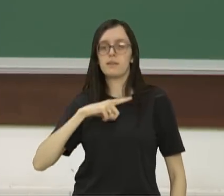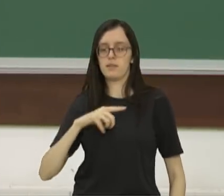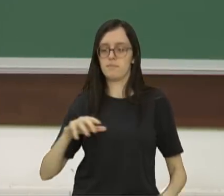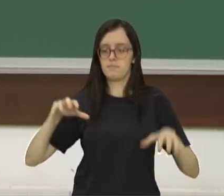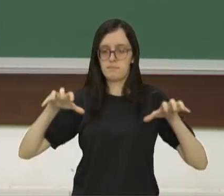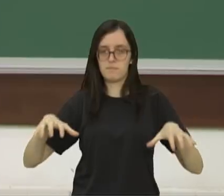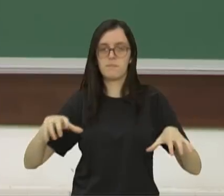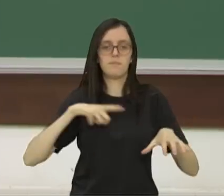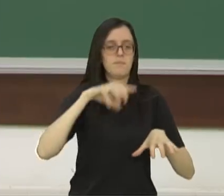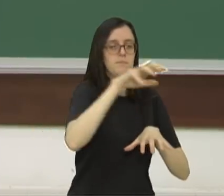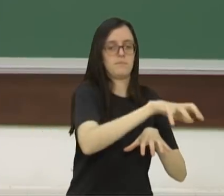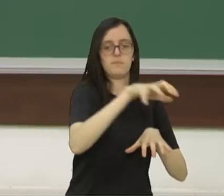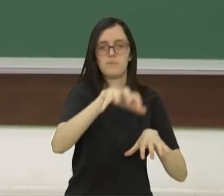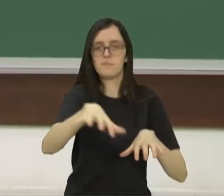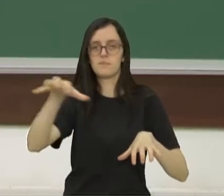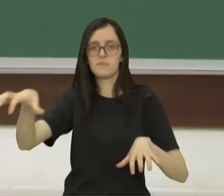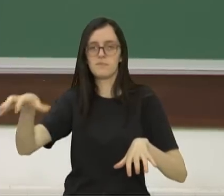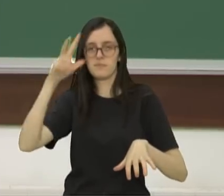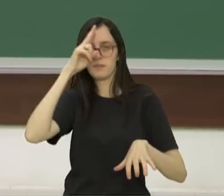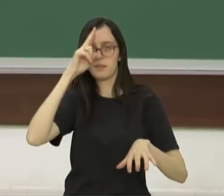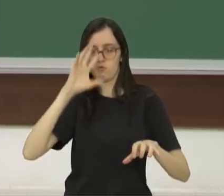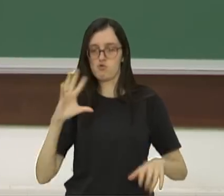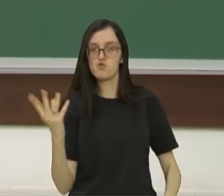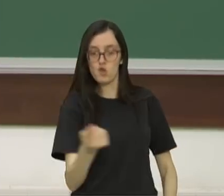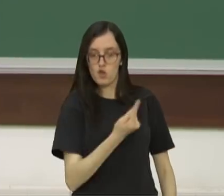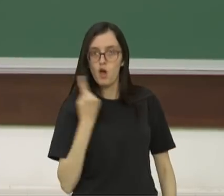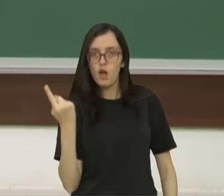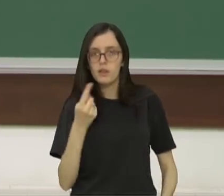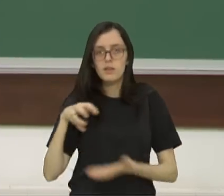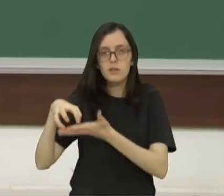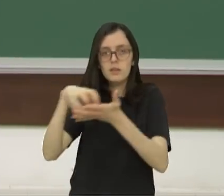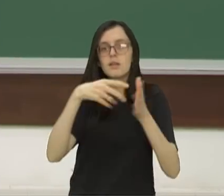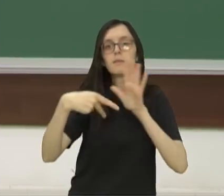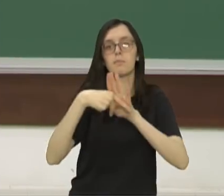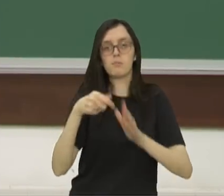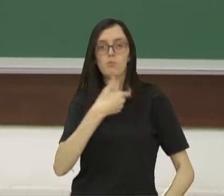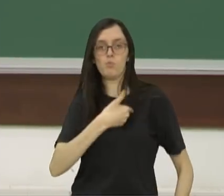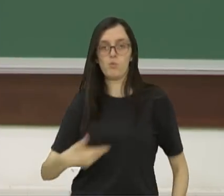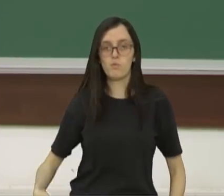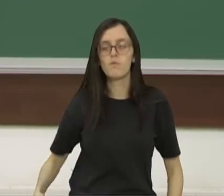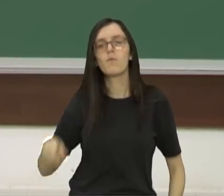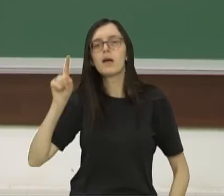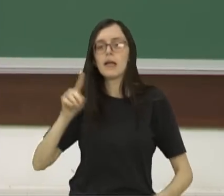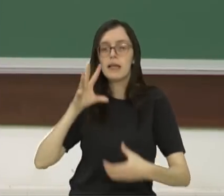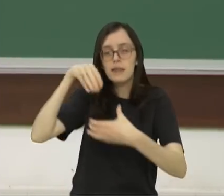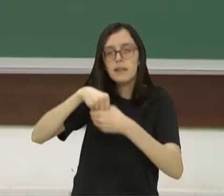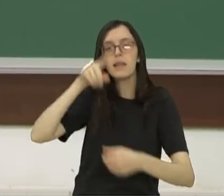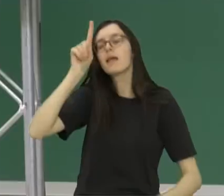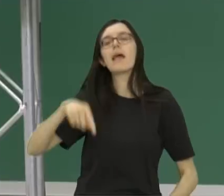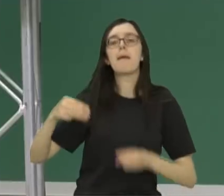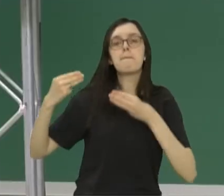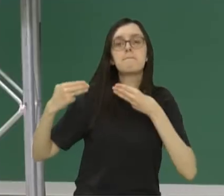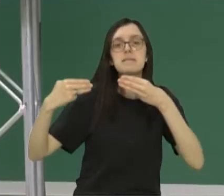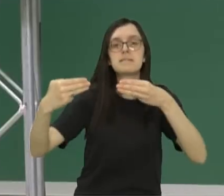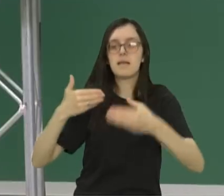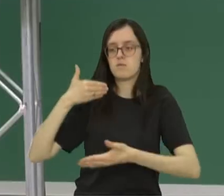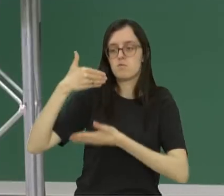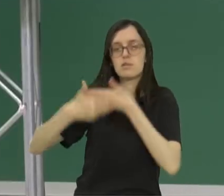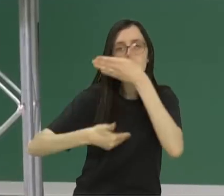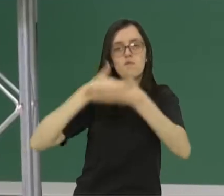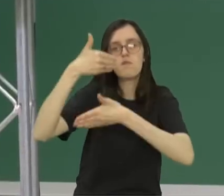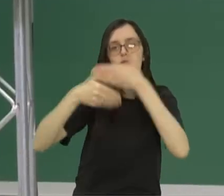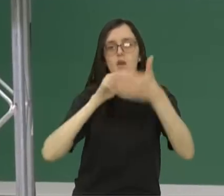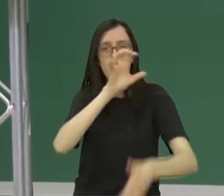Sudan, a Sudene, a Sudeco, a Denox, né? Todas elas aí estão dentro do Ministério do